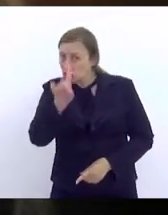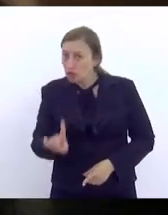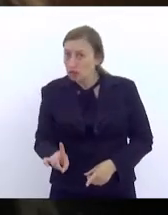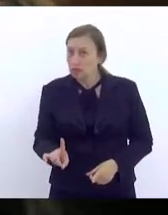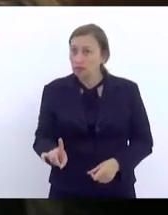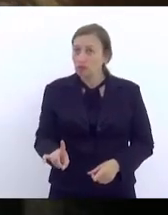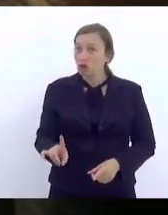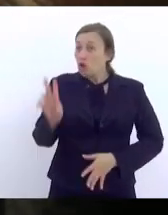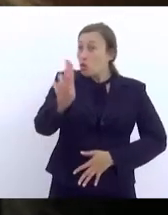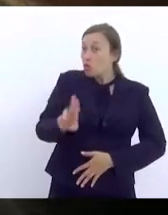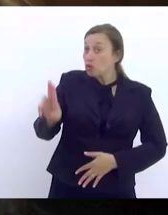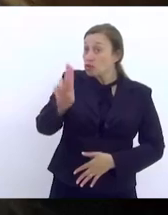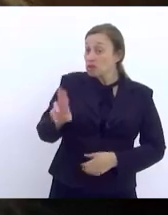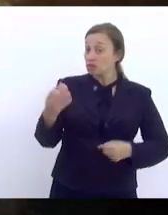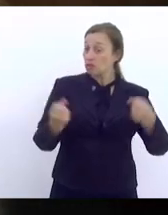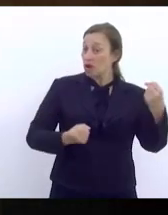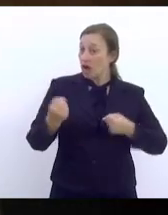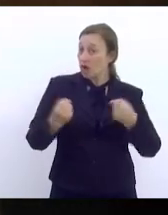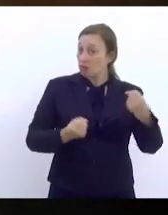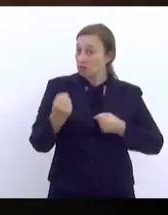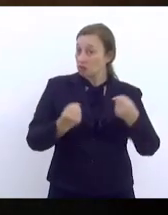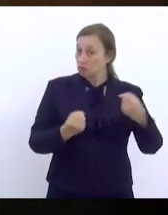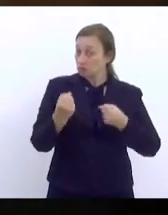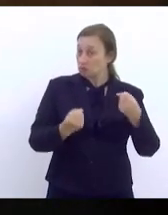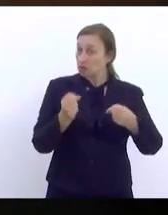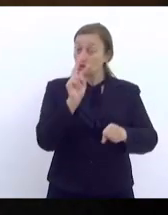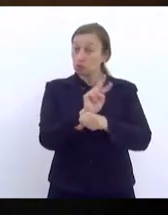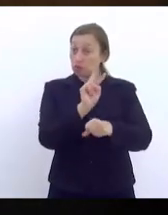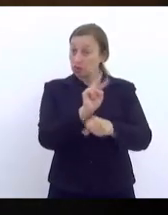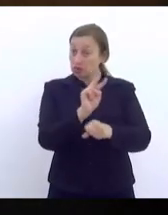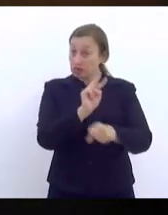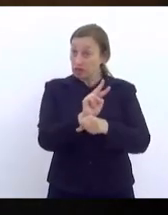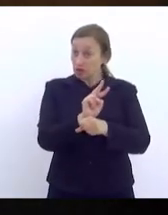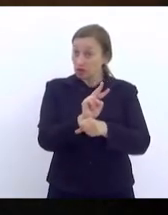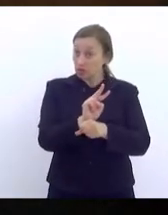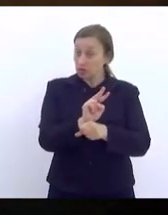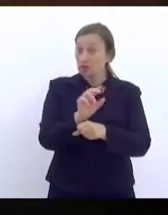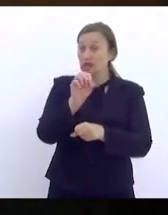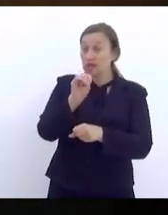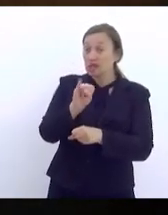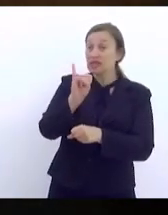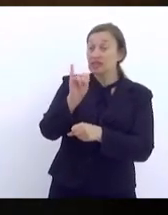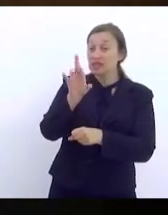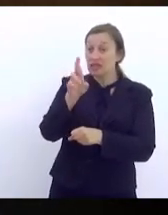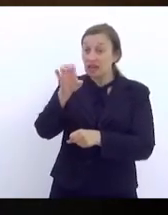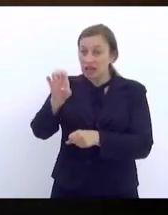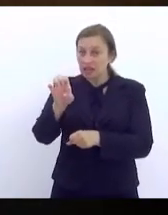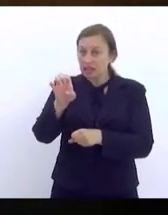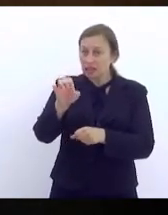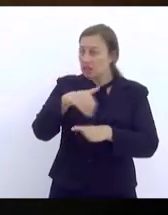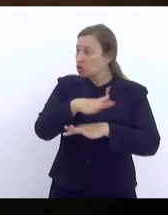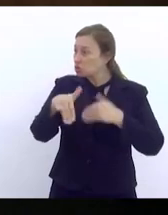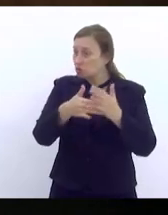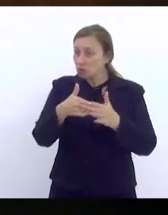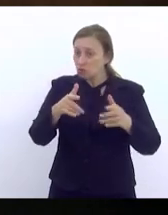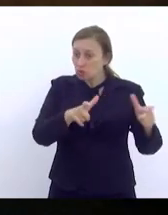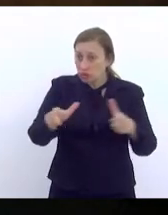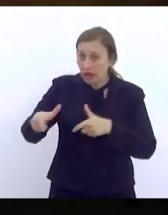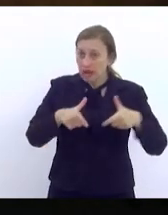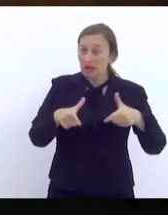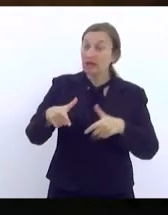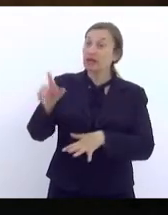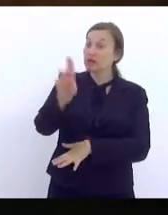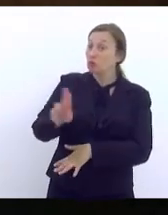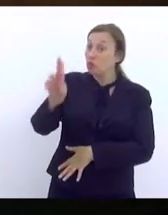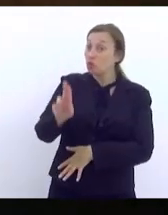direito usando o carro blindado com sirene para baixo e para cima que era para ser de uso exclusivo da